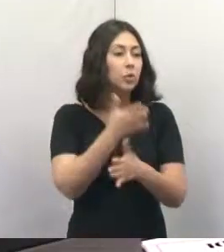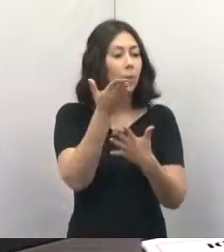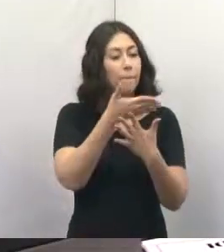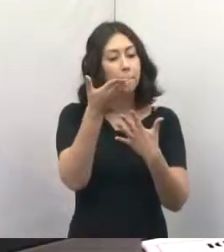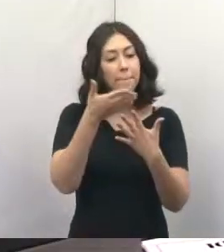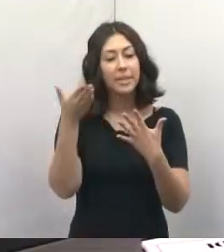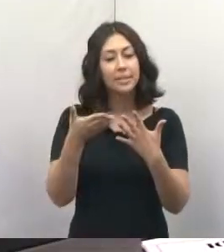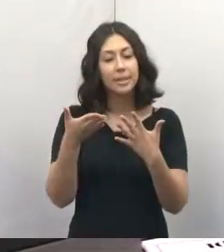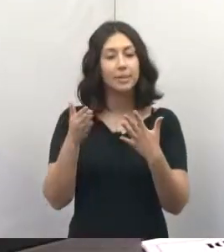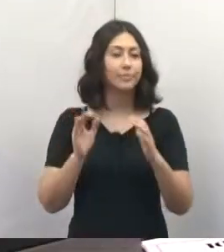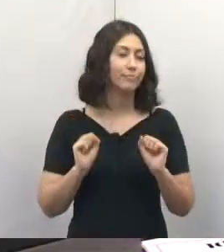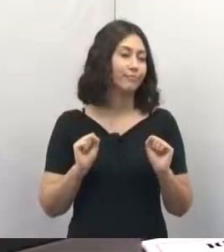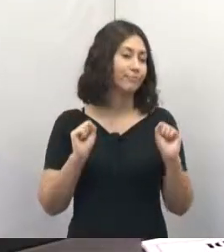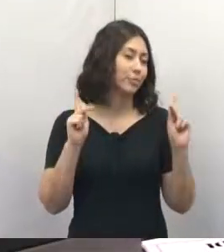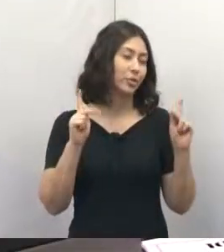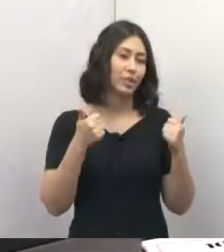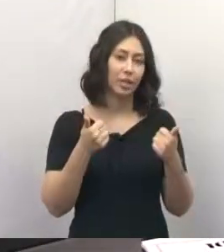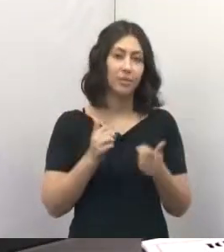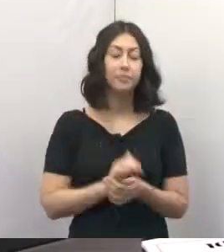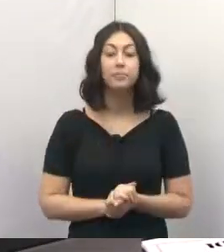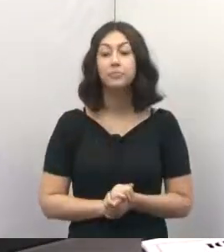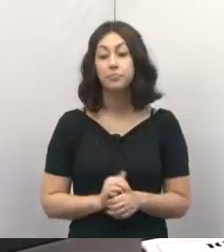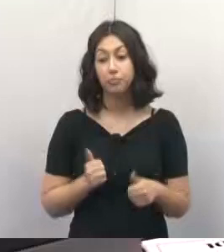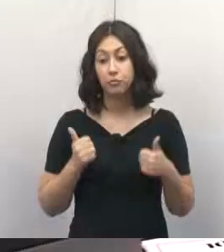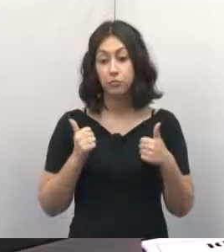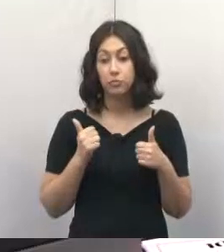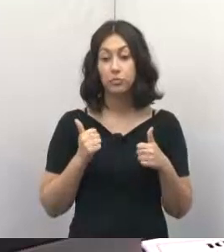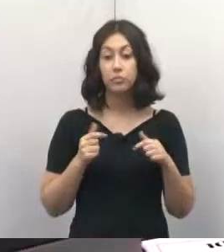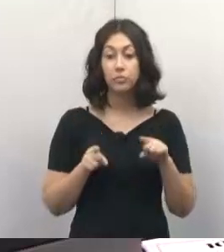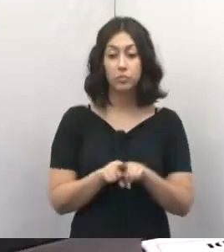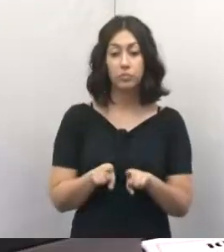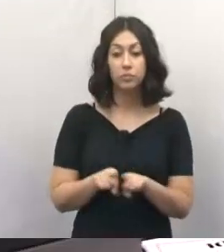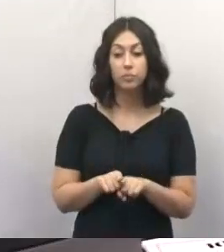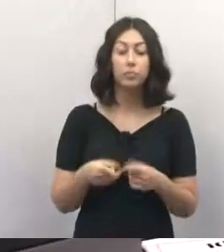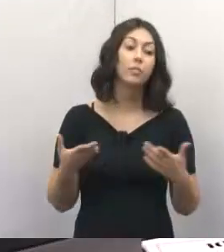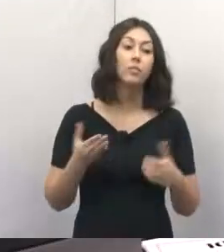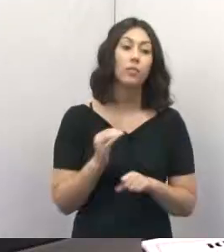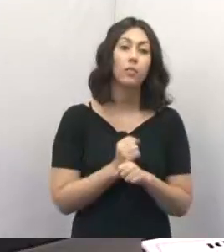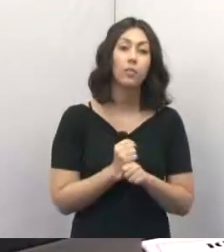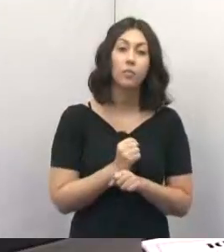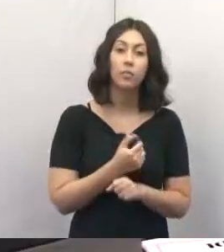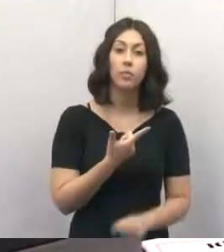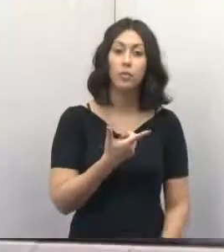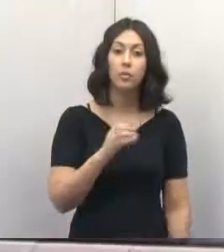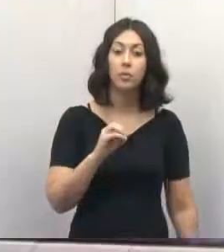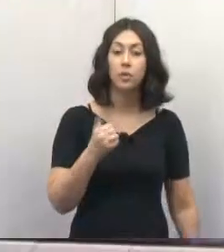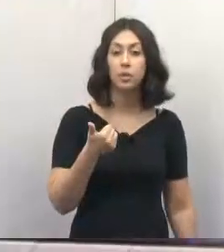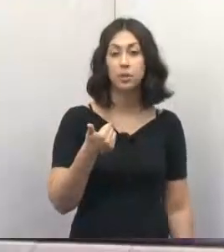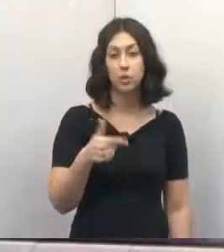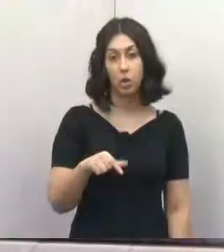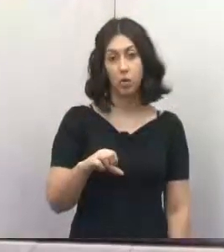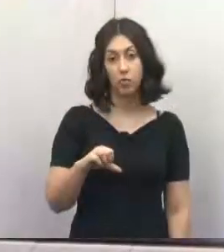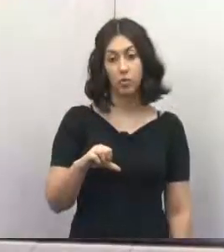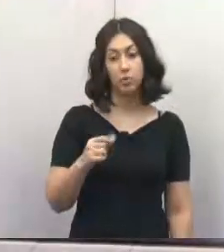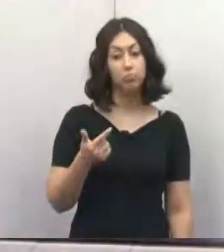parcela e depois ele quita. Ok. E também entrando agora, né, em 2019 não se tinha